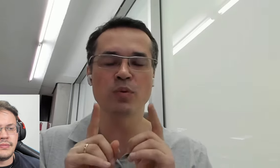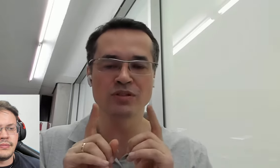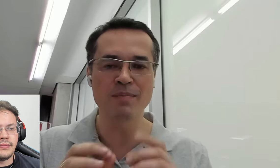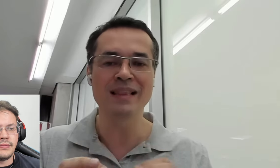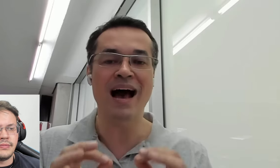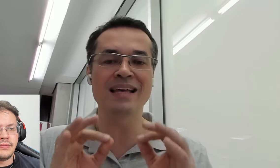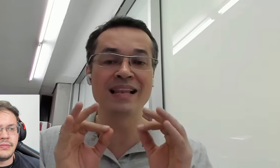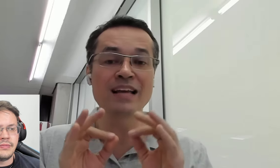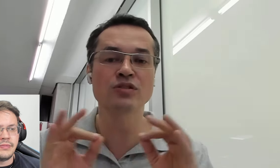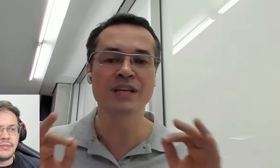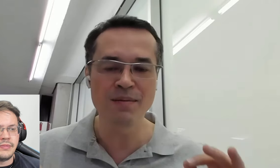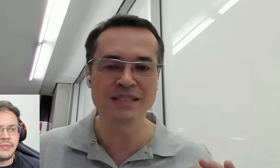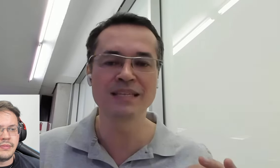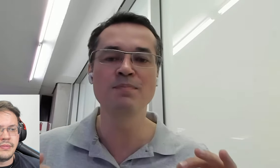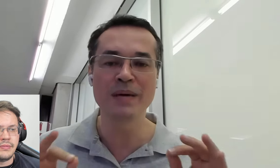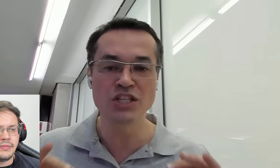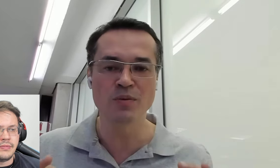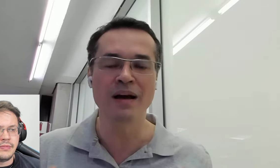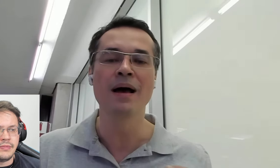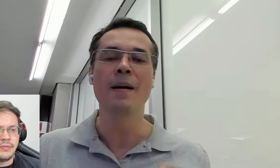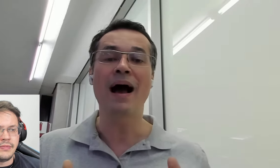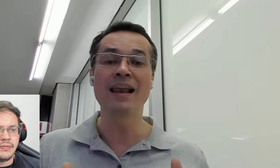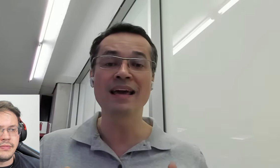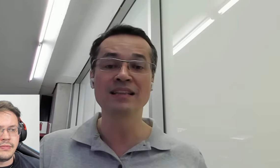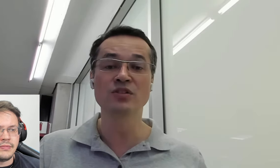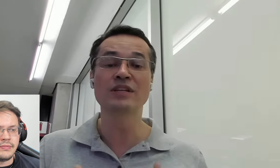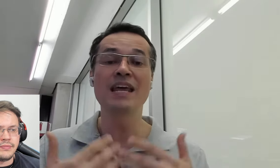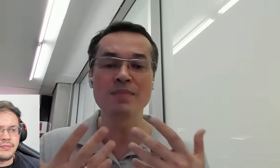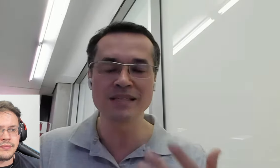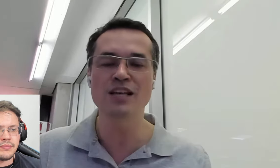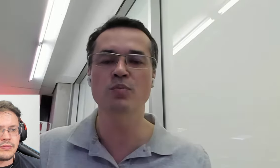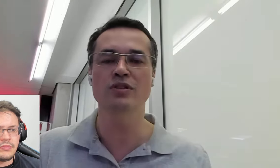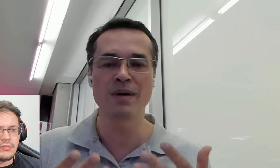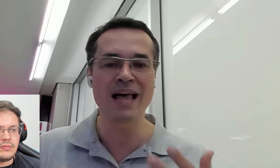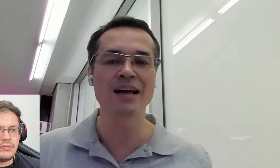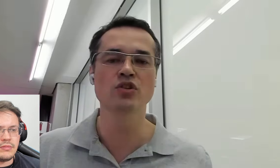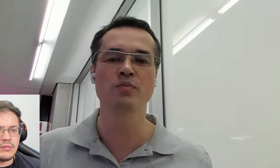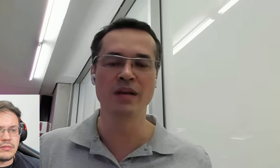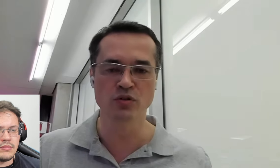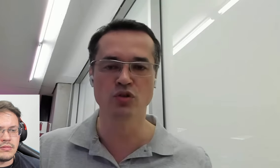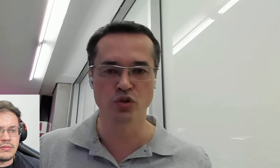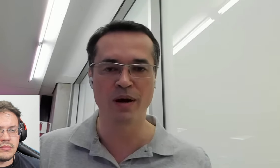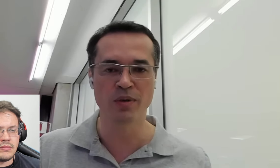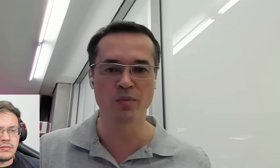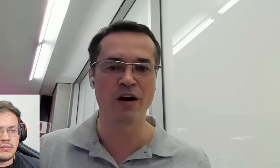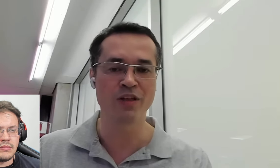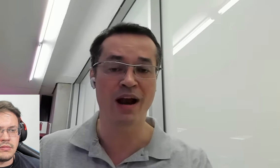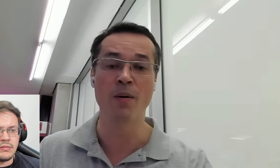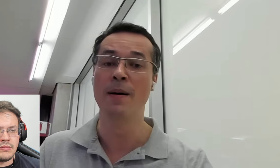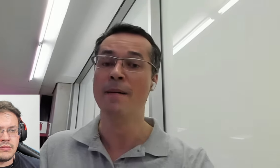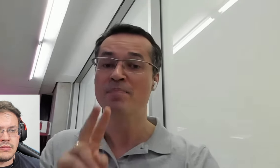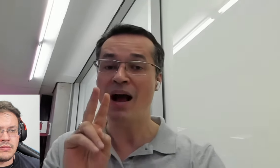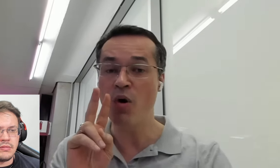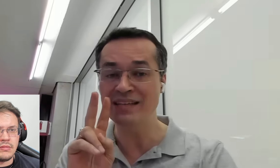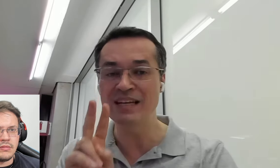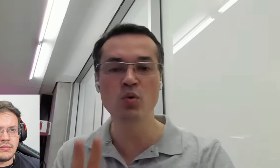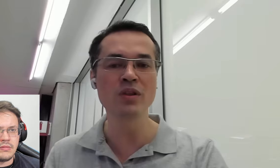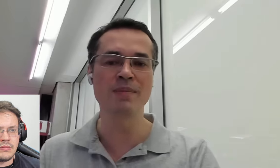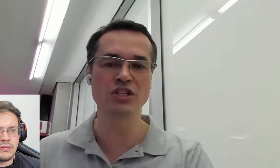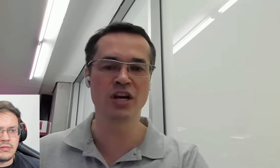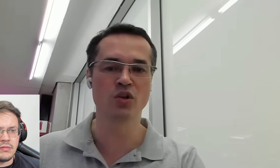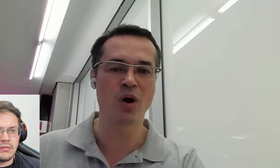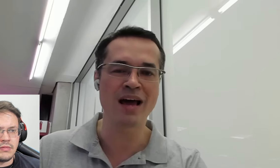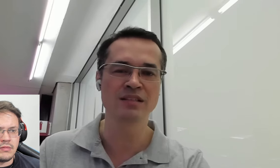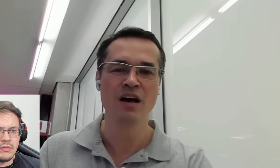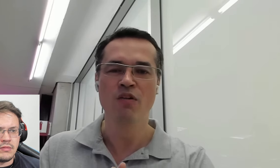de responsabilidade, a lei dos crimes de impeachment, a lei dos crimes de responsabilidade dos ministros do Supremo Tribunal Federal. Agora, a